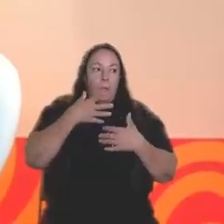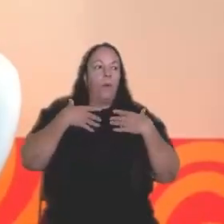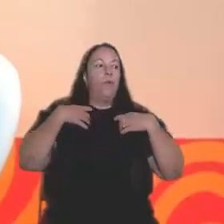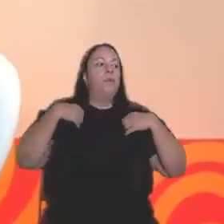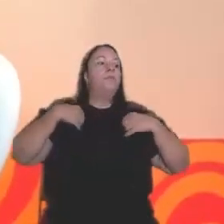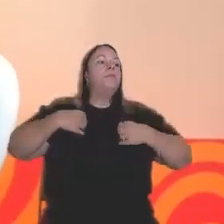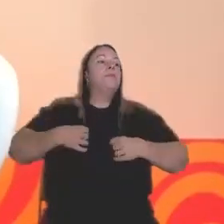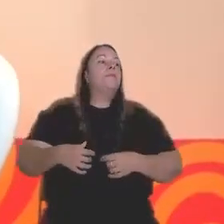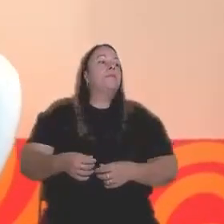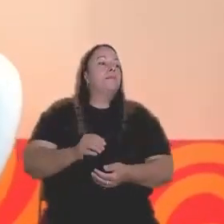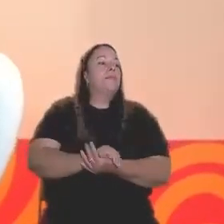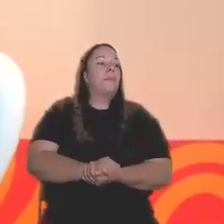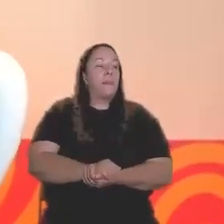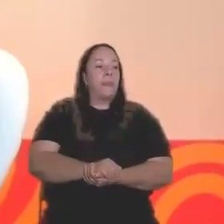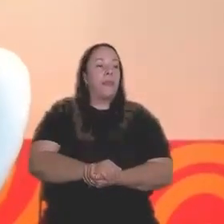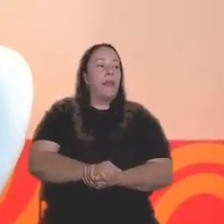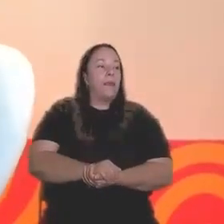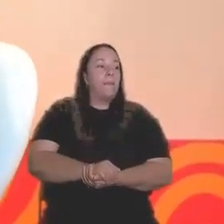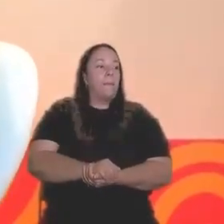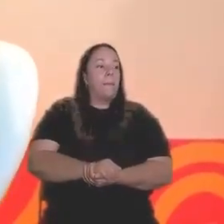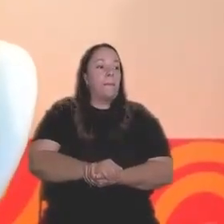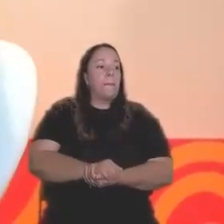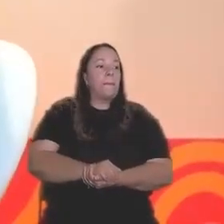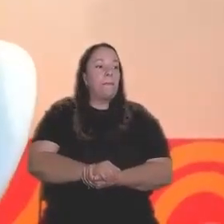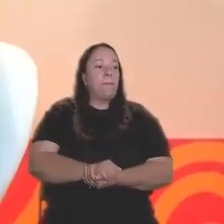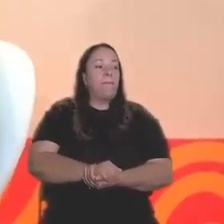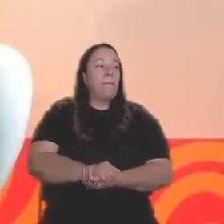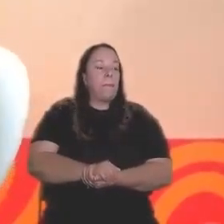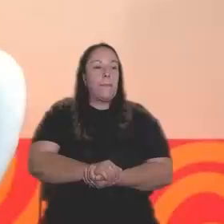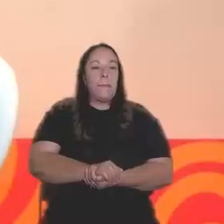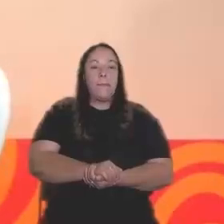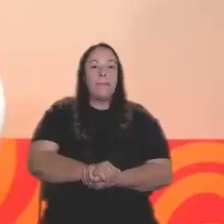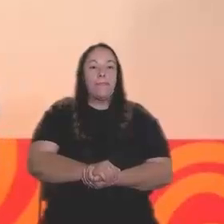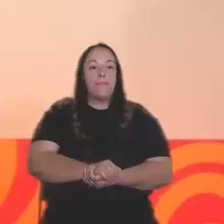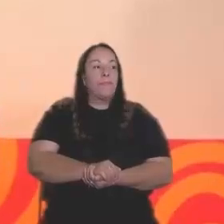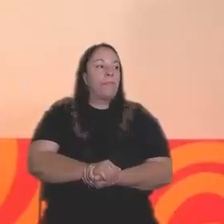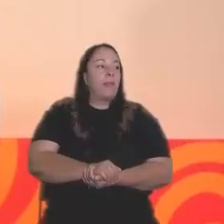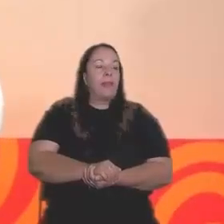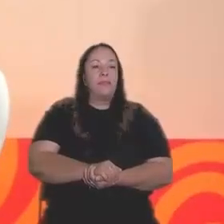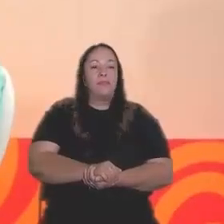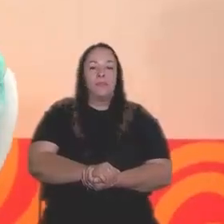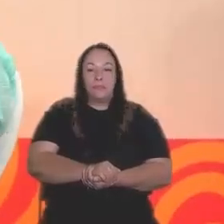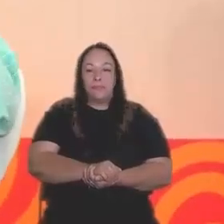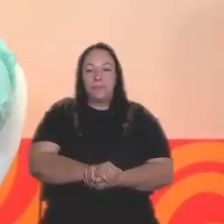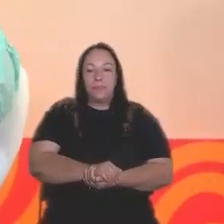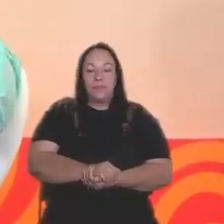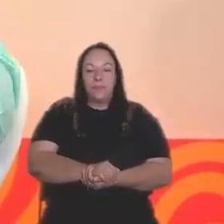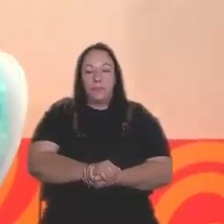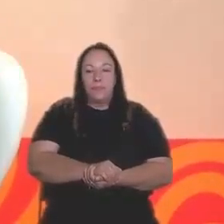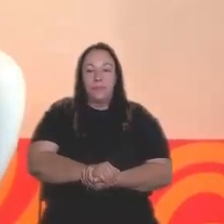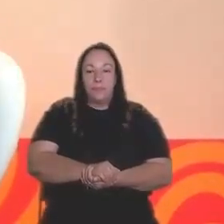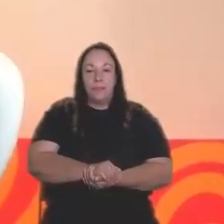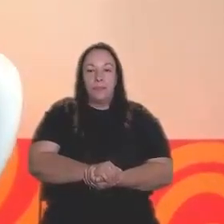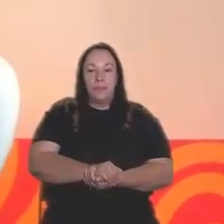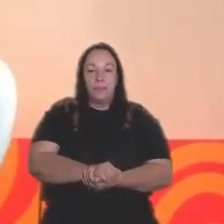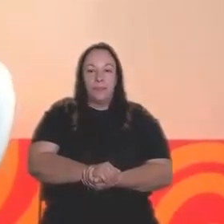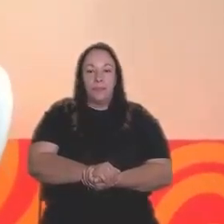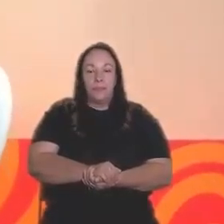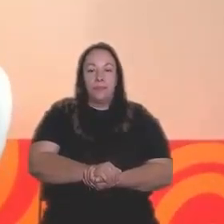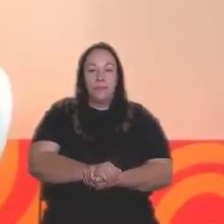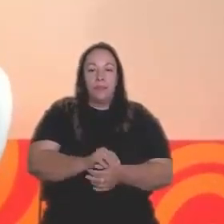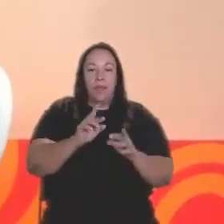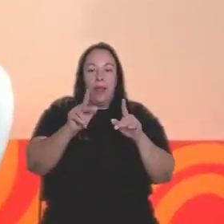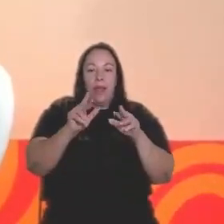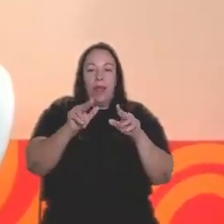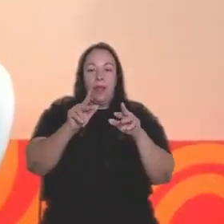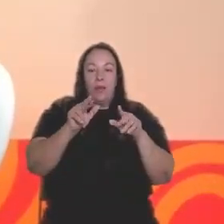cabeça. E é uma trajetória desse primeiro livro, foi mais ou menos isso. E foi. Foi ali. É igual quando a